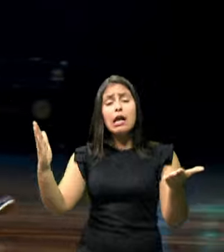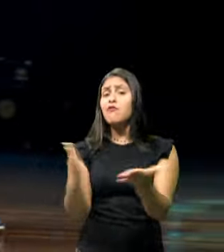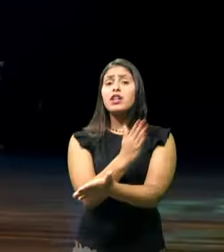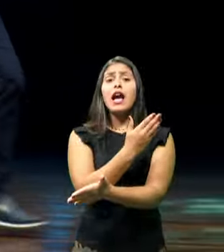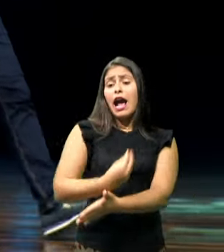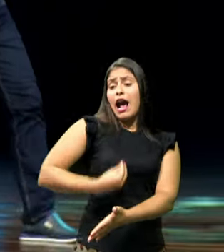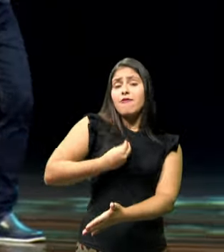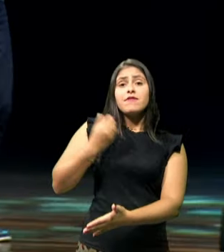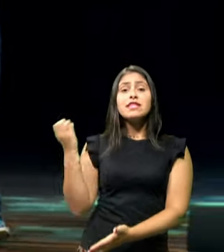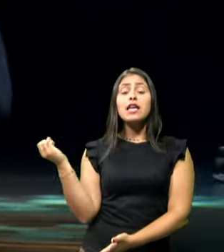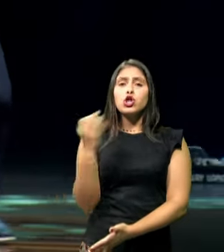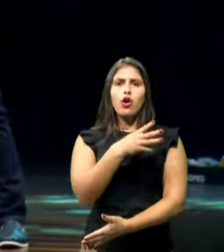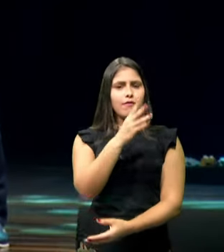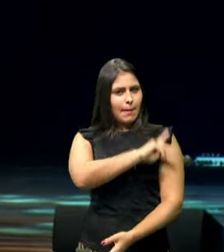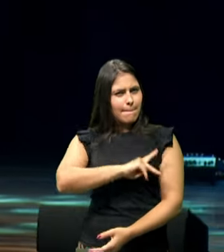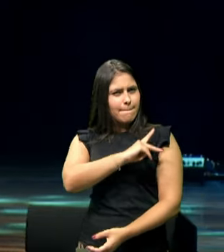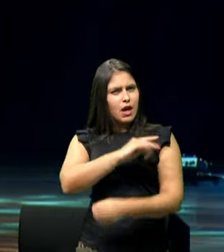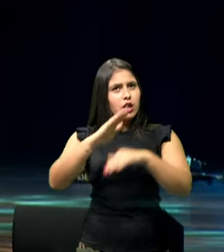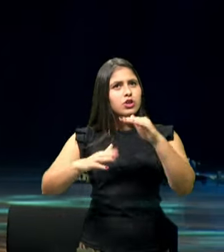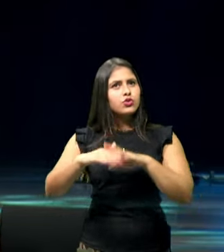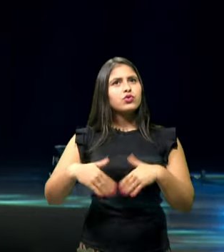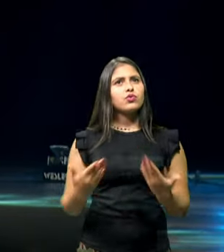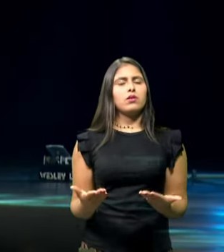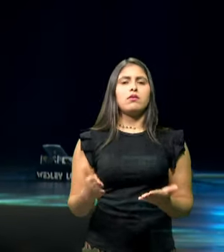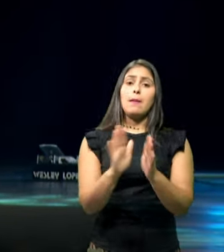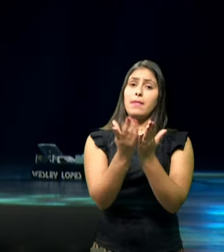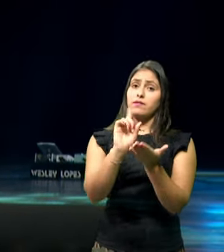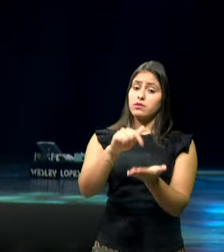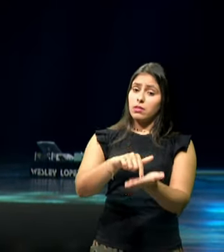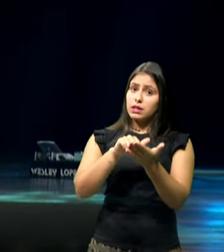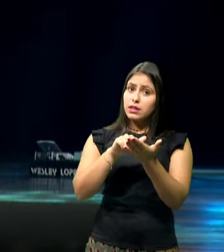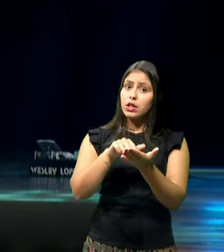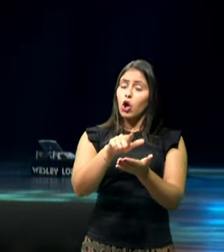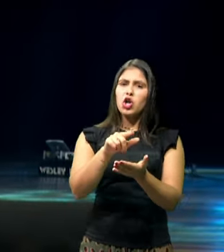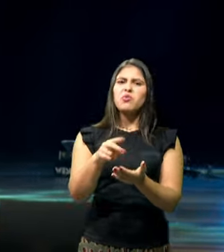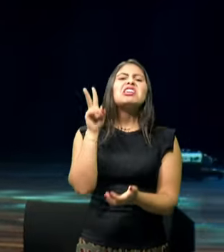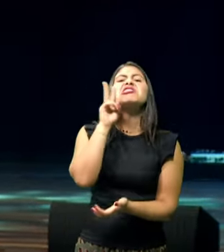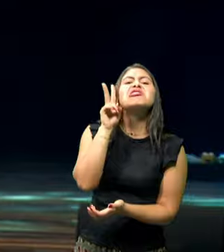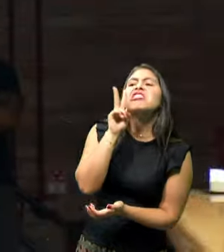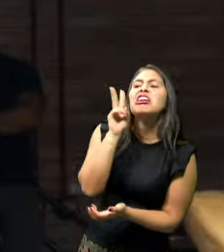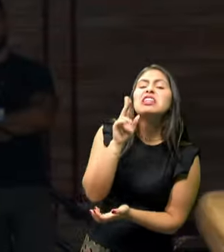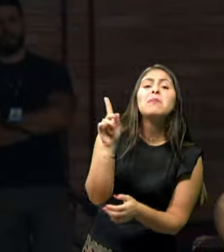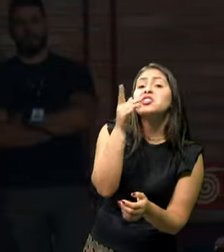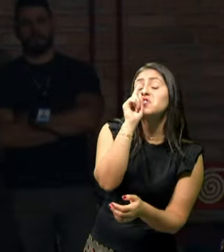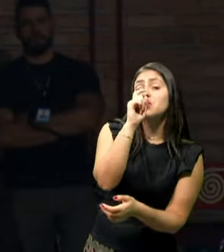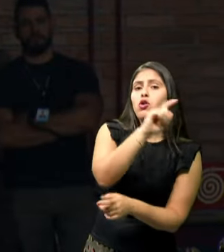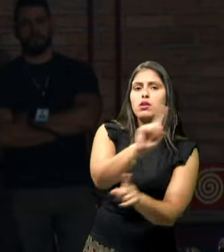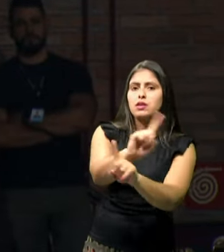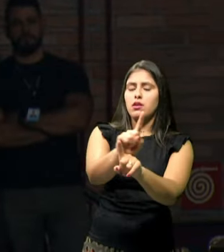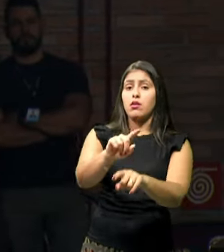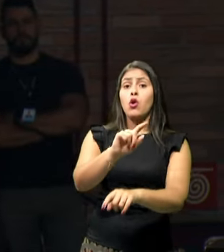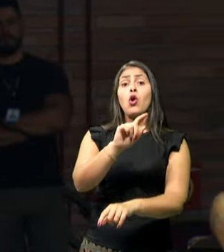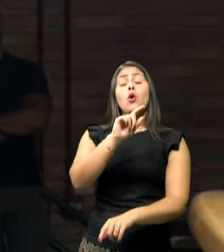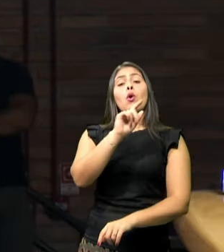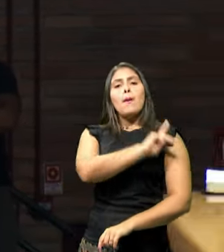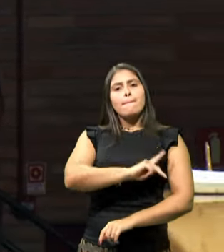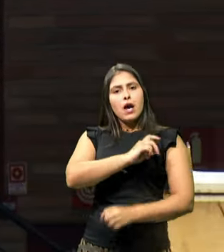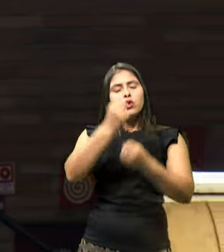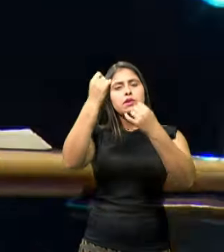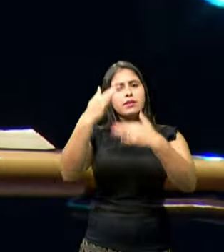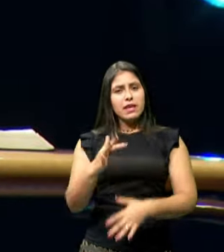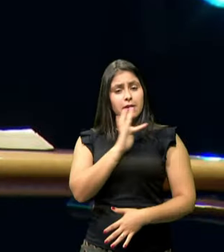igual a Paulo. Olha o que que Paulo faz. Eu estou com a Bíblia, não é conto da carochinha. Olha o que que Paulo diz em Filipenses 3, 13